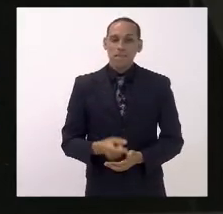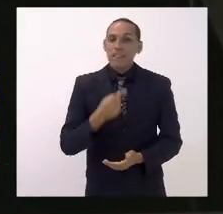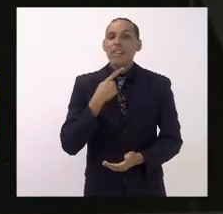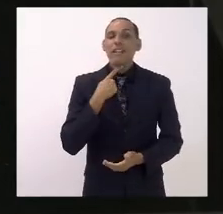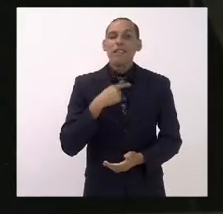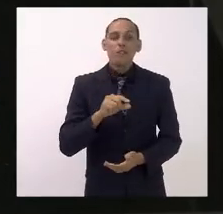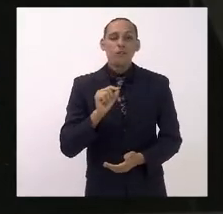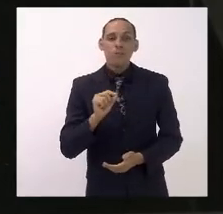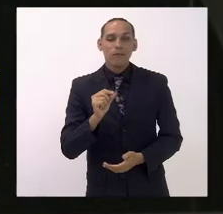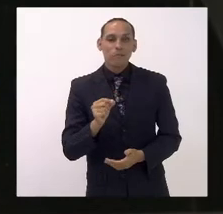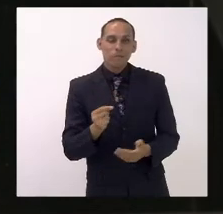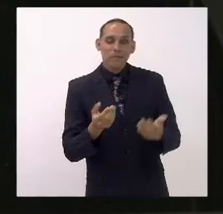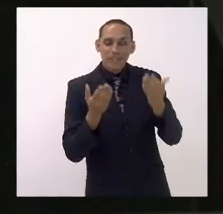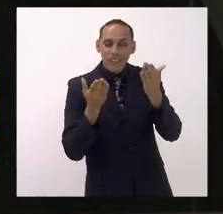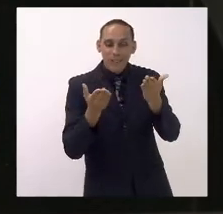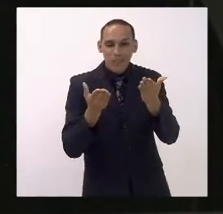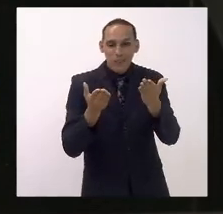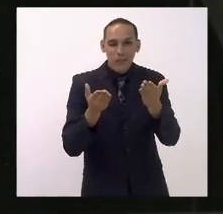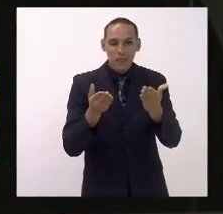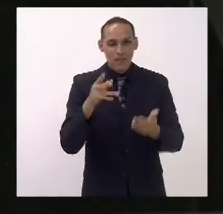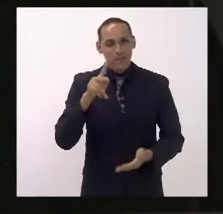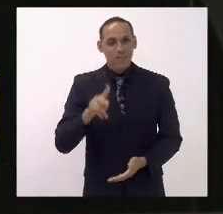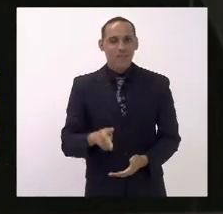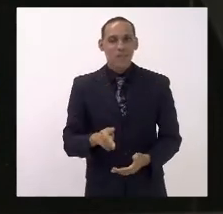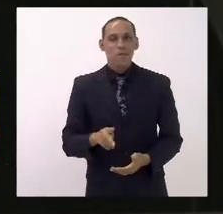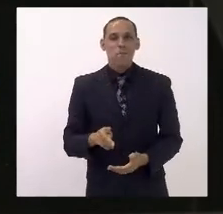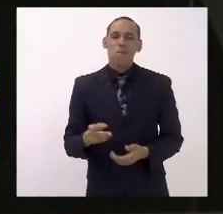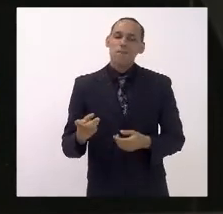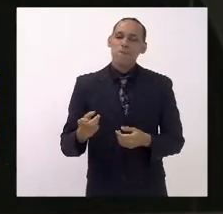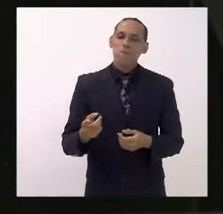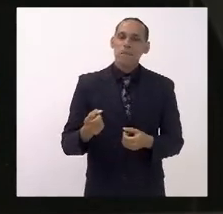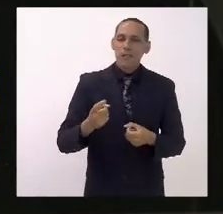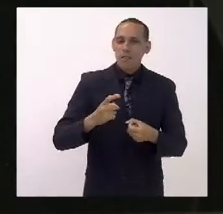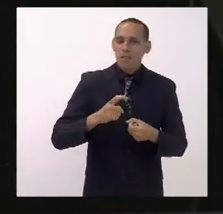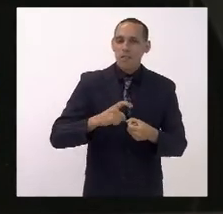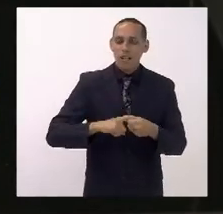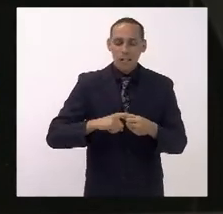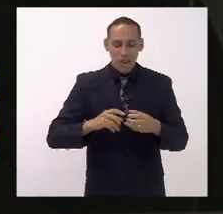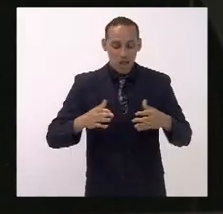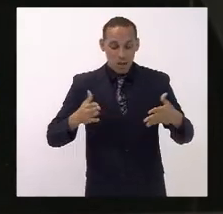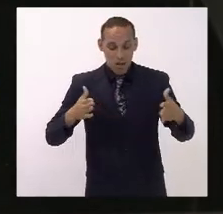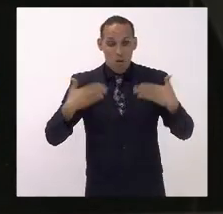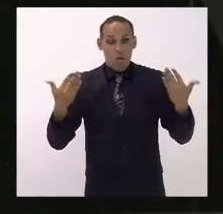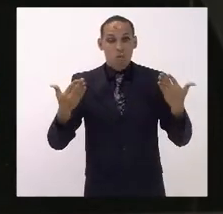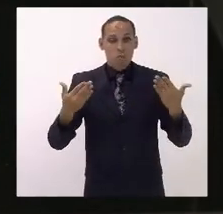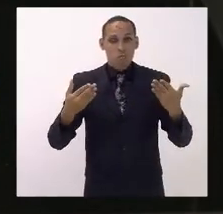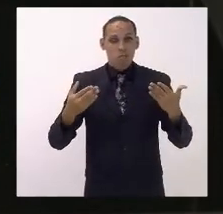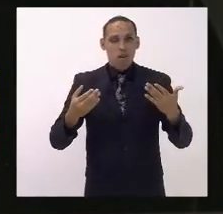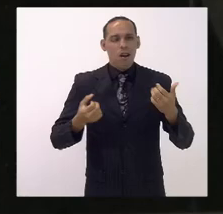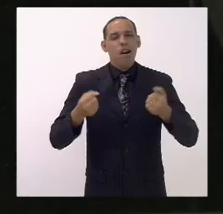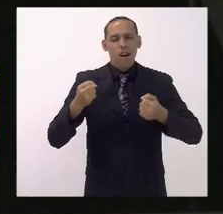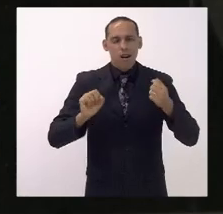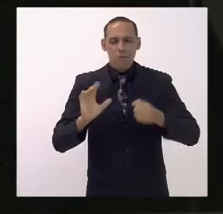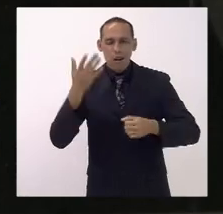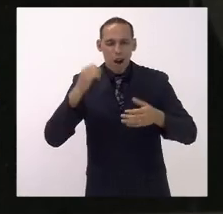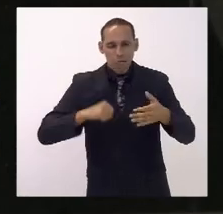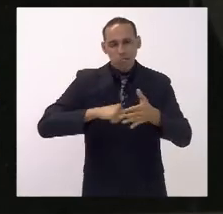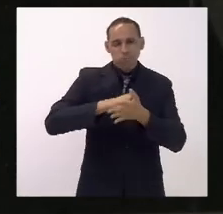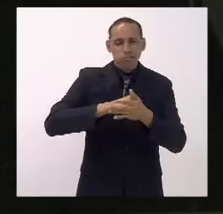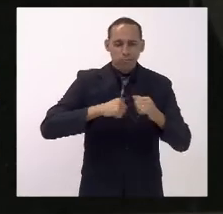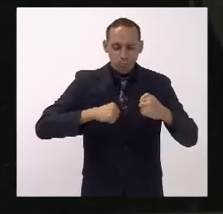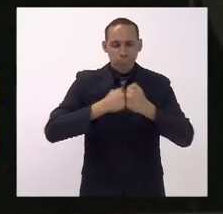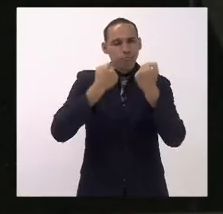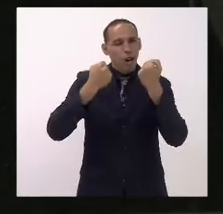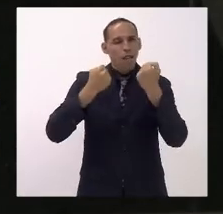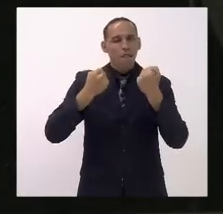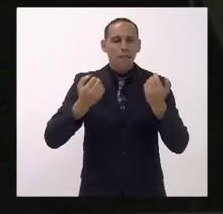desejando, não é, a Vossa Excelência, não é, o restabelecimento do susto que levou recentemente,